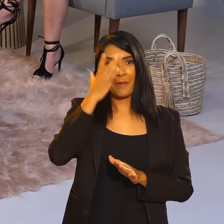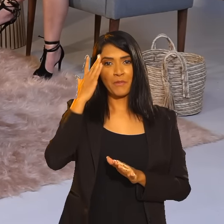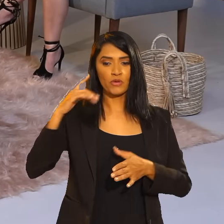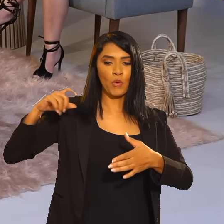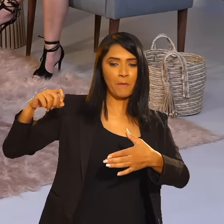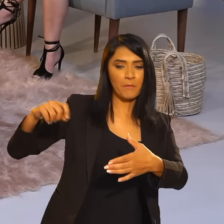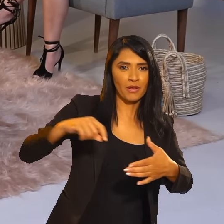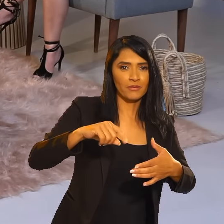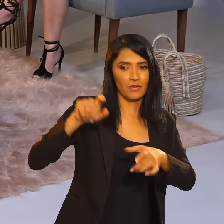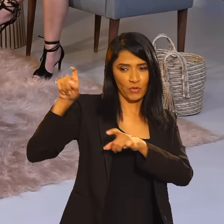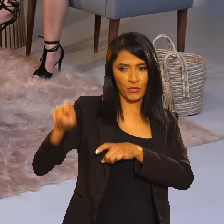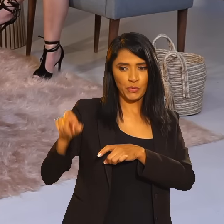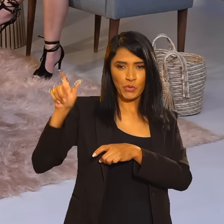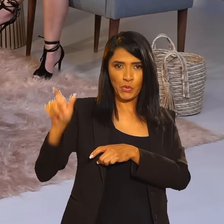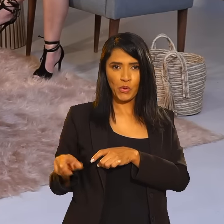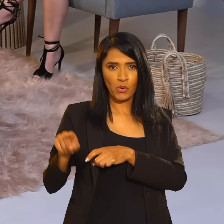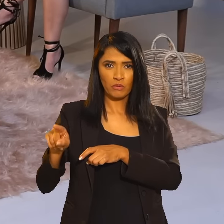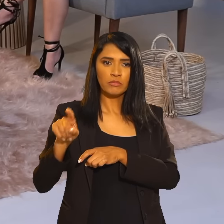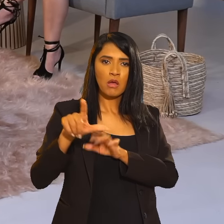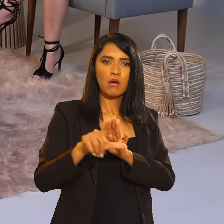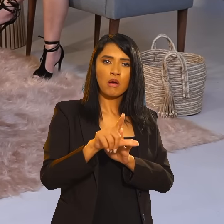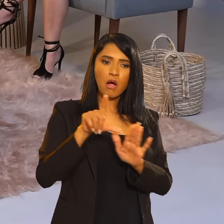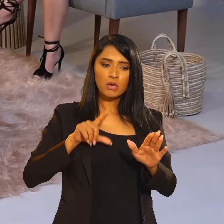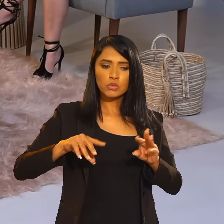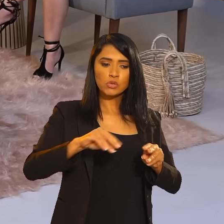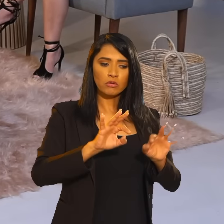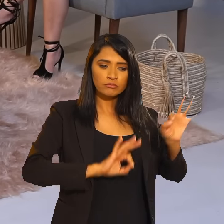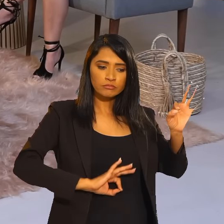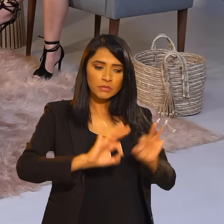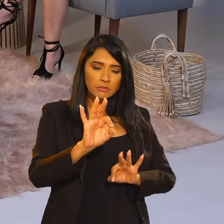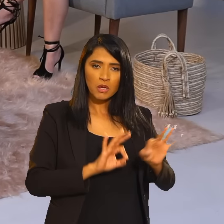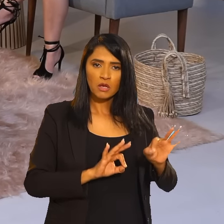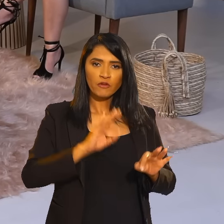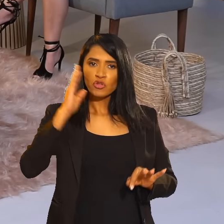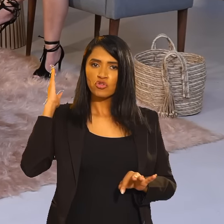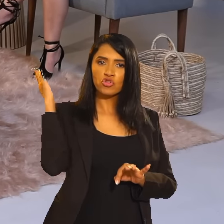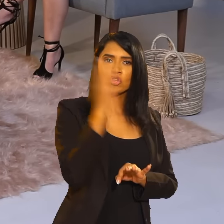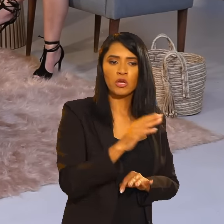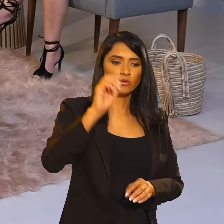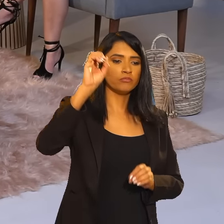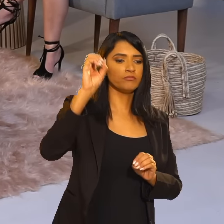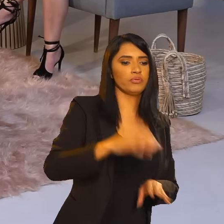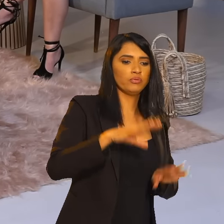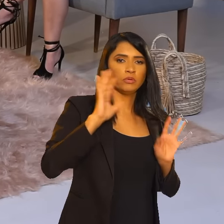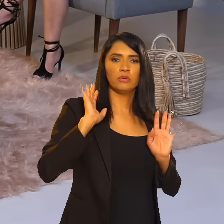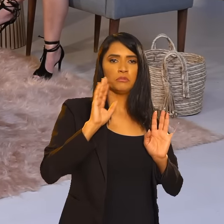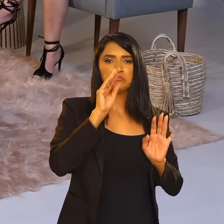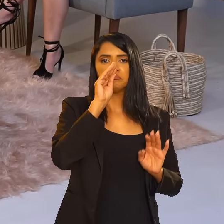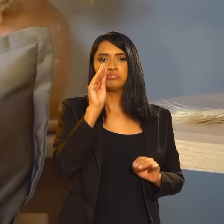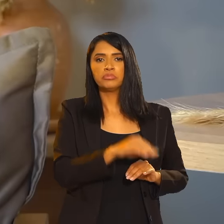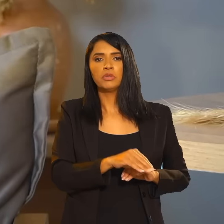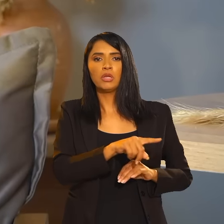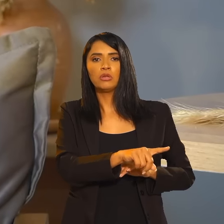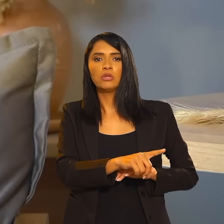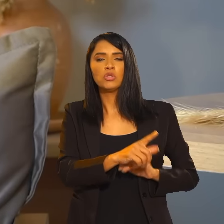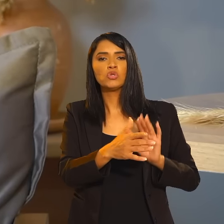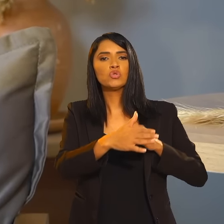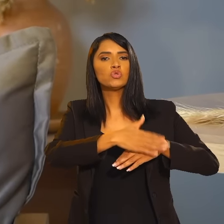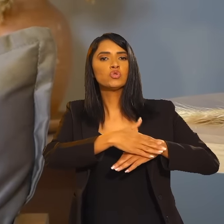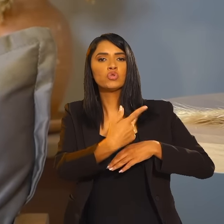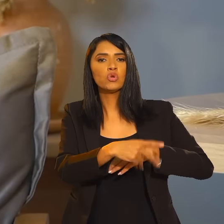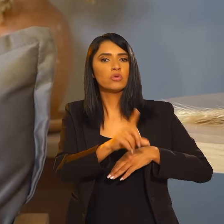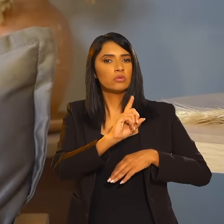quem planta, quem é agricultor, ele prepara o solo, ele prepara a terra, ele não vai lá e só joga e pronto e vai, né?